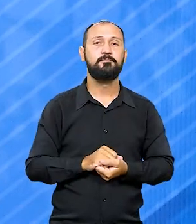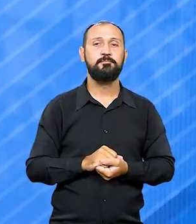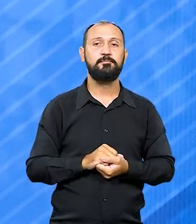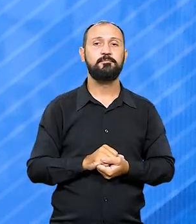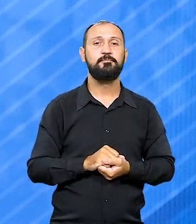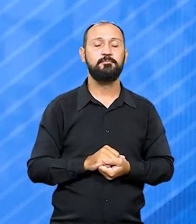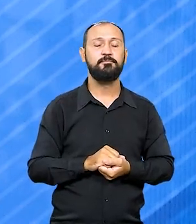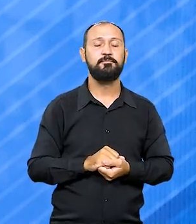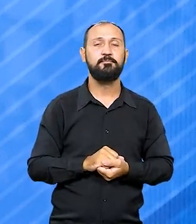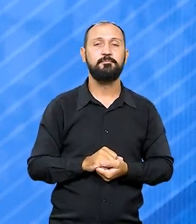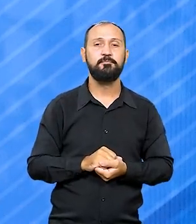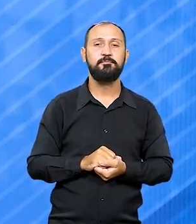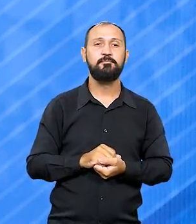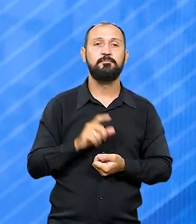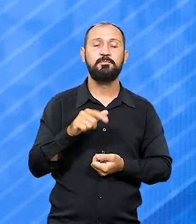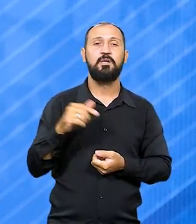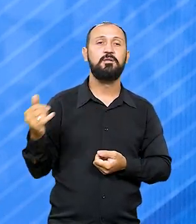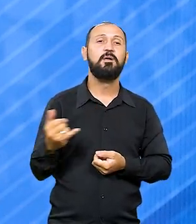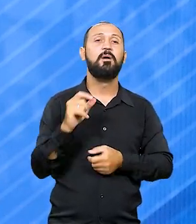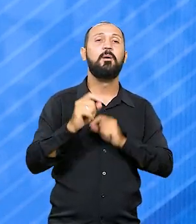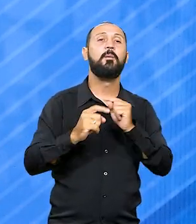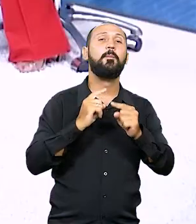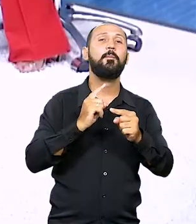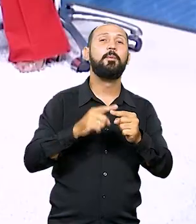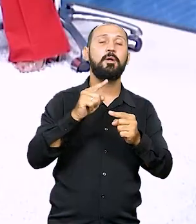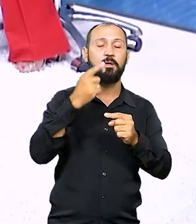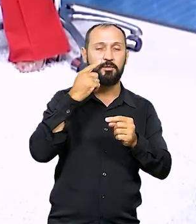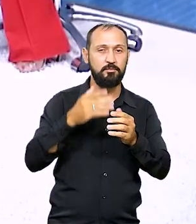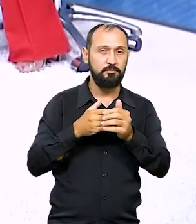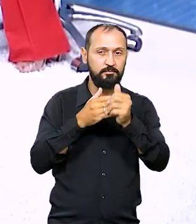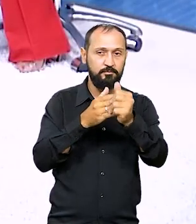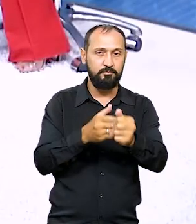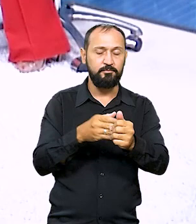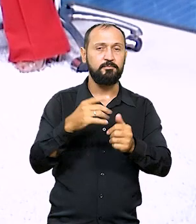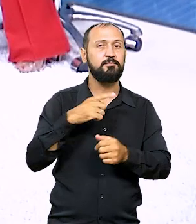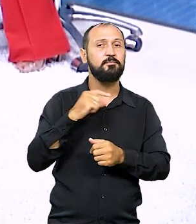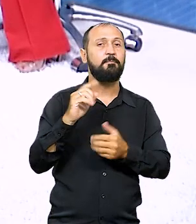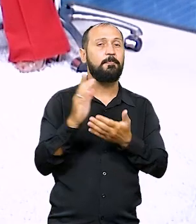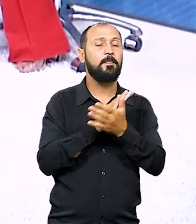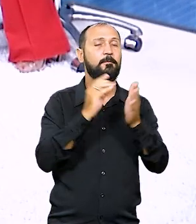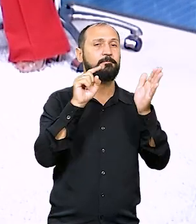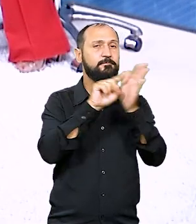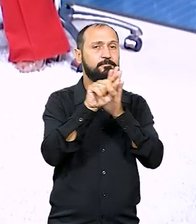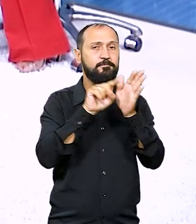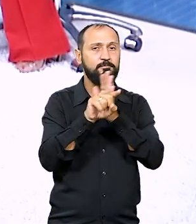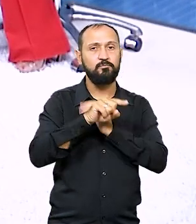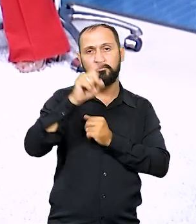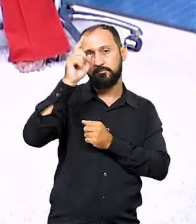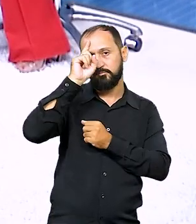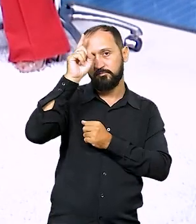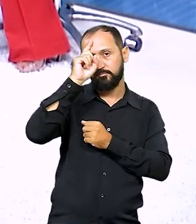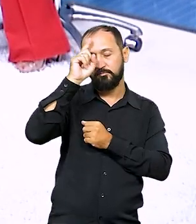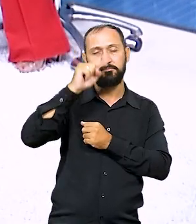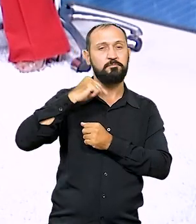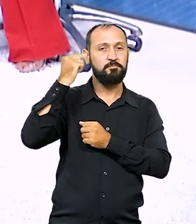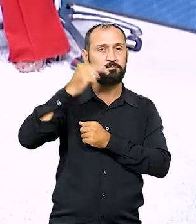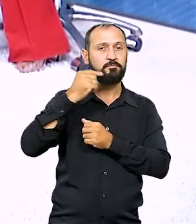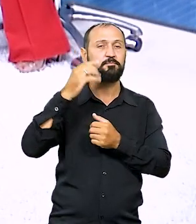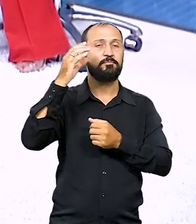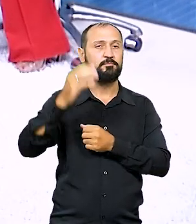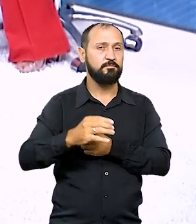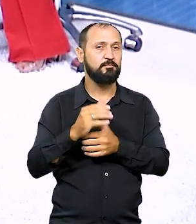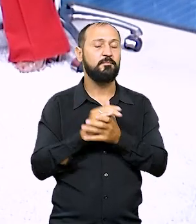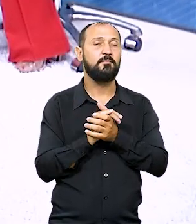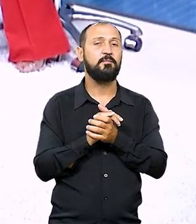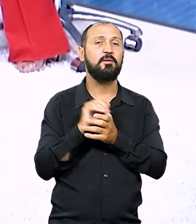propositura. E isso é de grande importância porque nós vamos nortear. Ali estão questionários, perguntas do dia a dia do